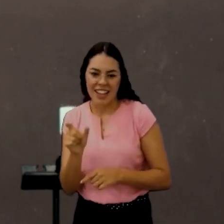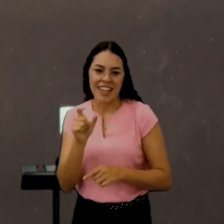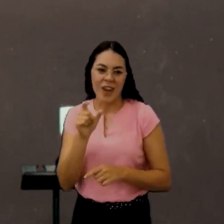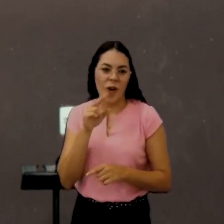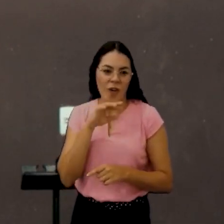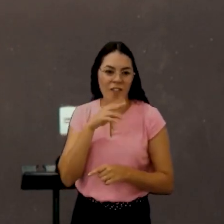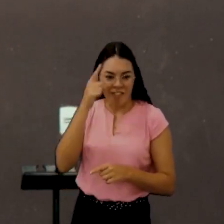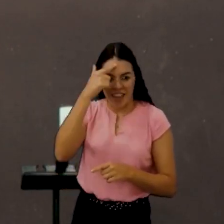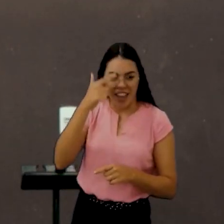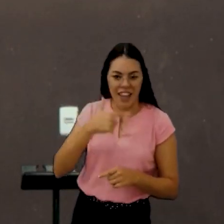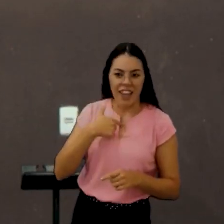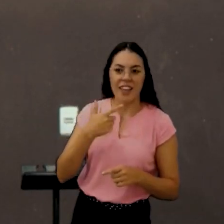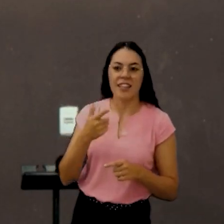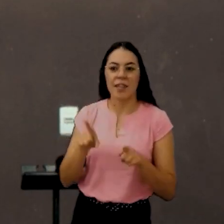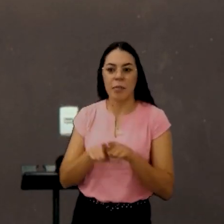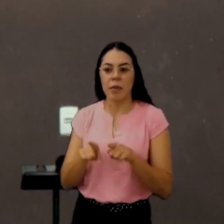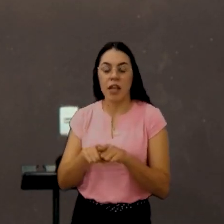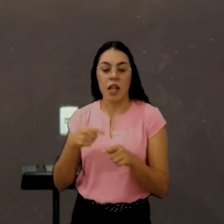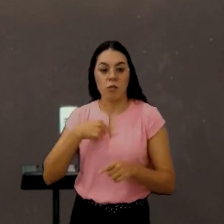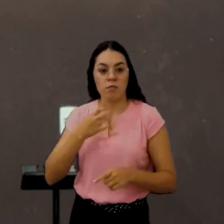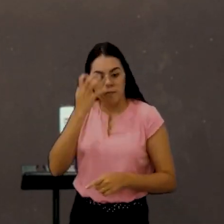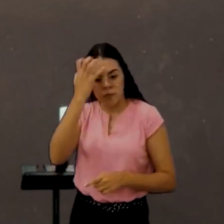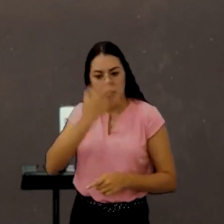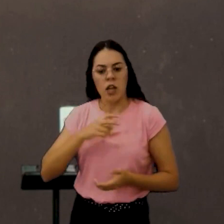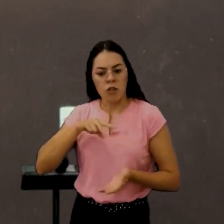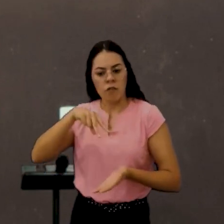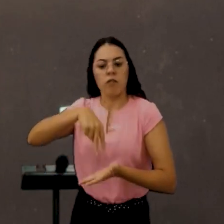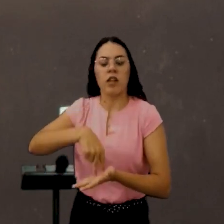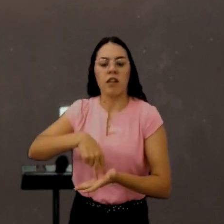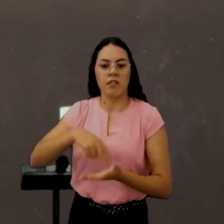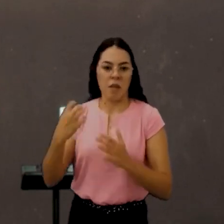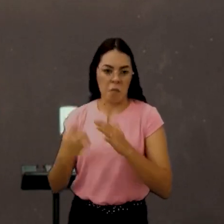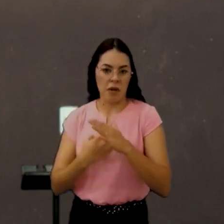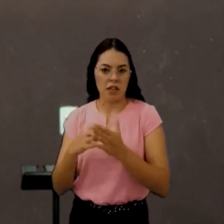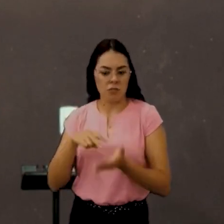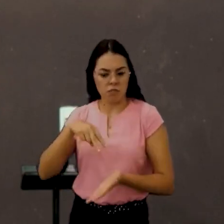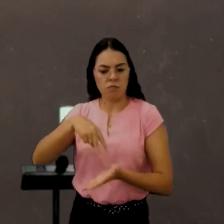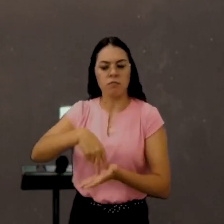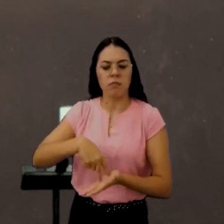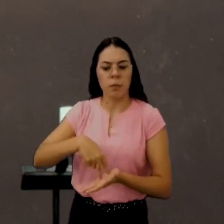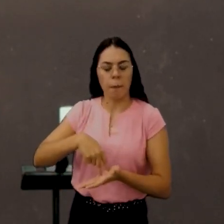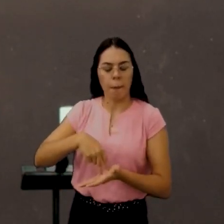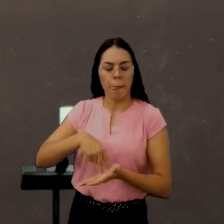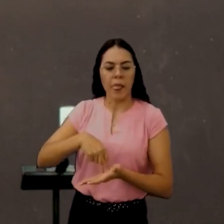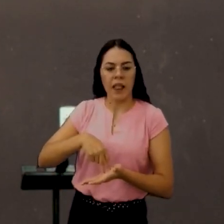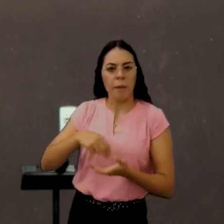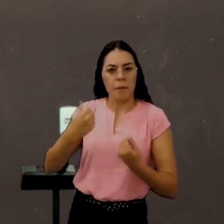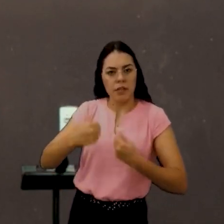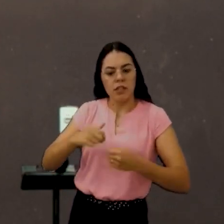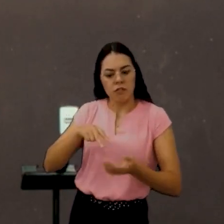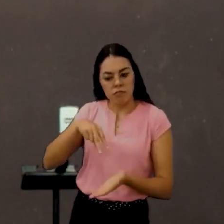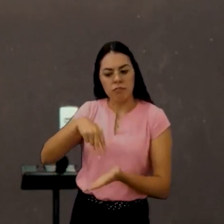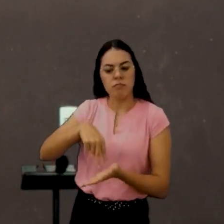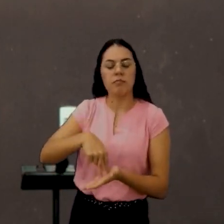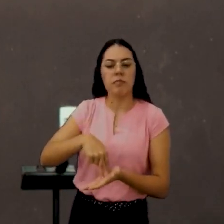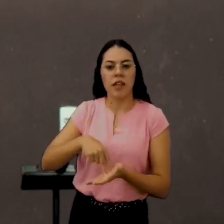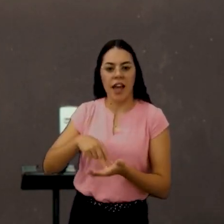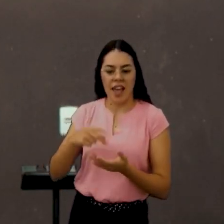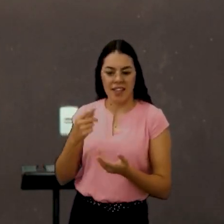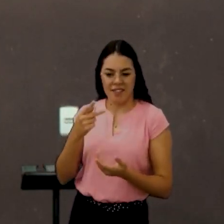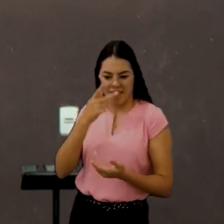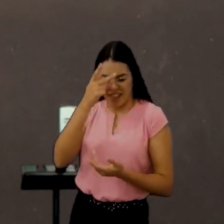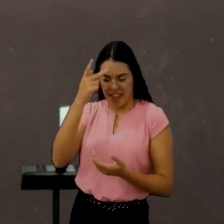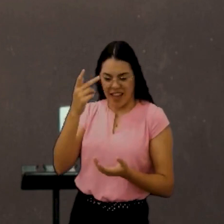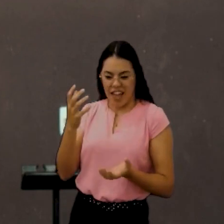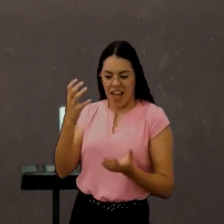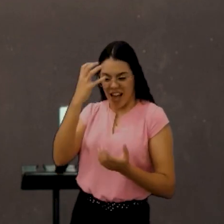No meio de uma reunião séria, quando eu me pronunciava, um cara que já tinha uma certa rixa e queria meio que me achava uma